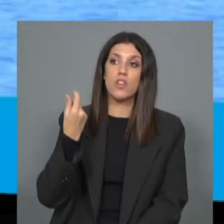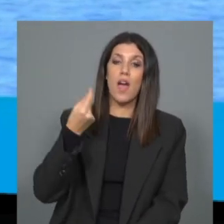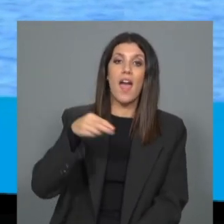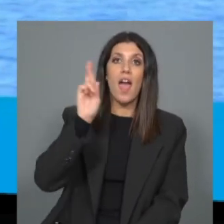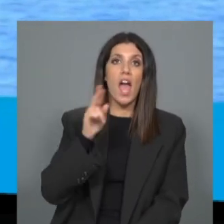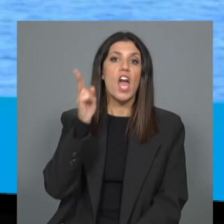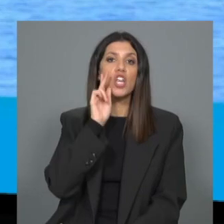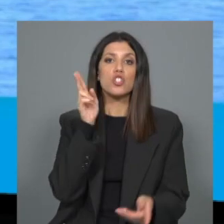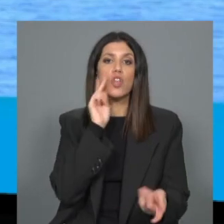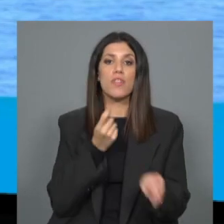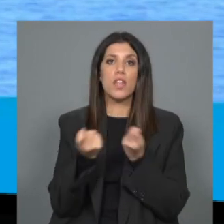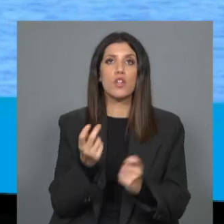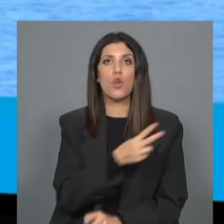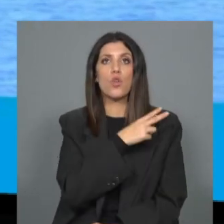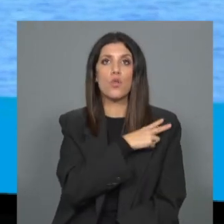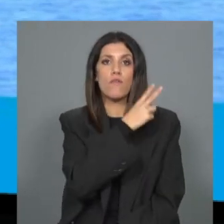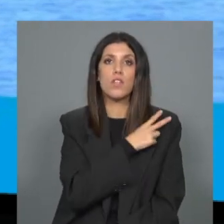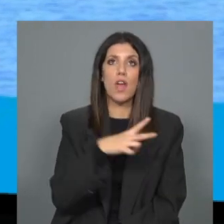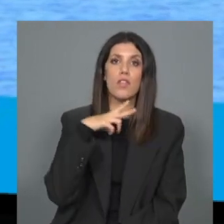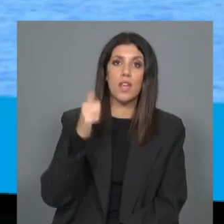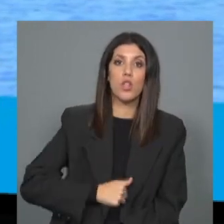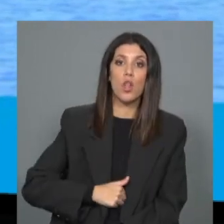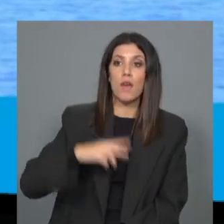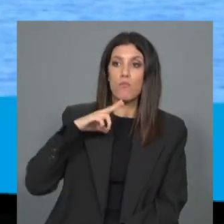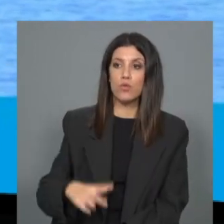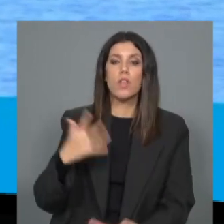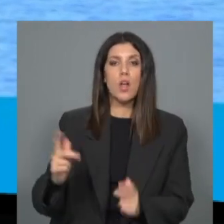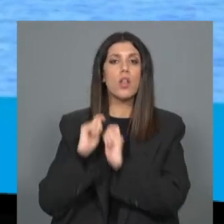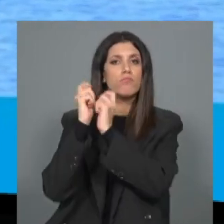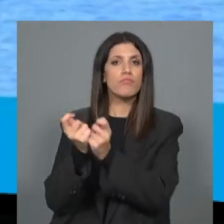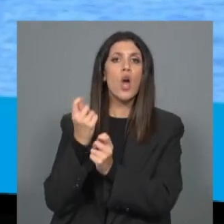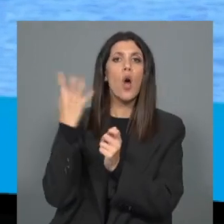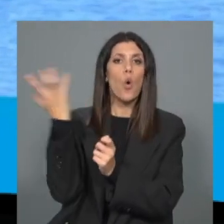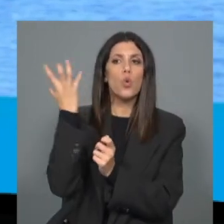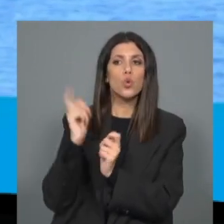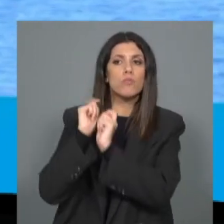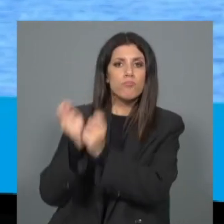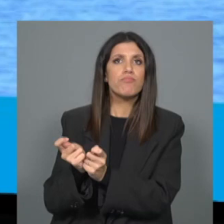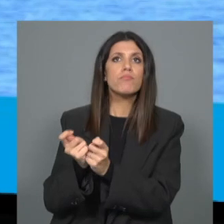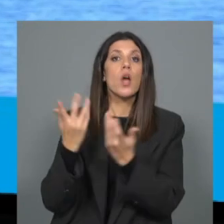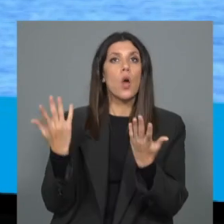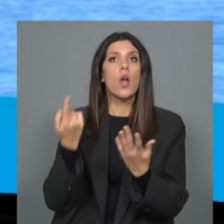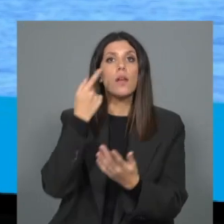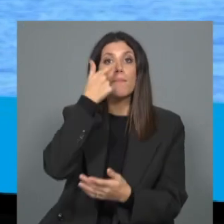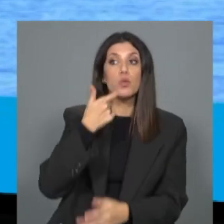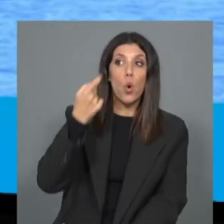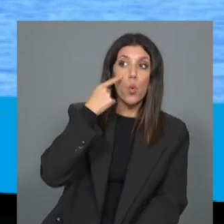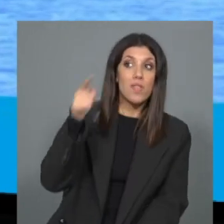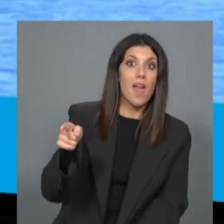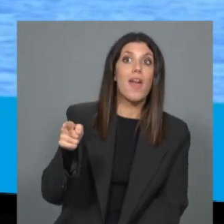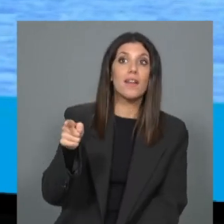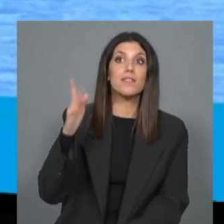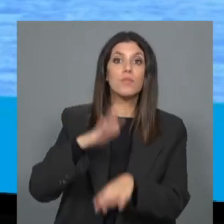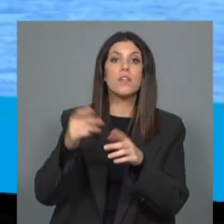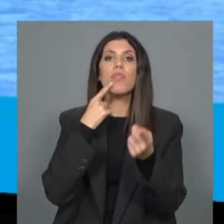portanto tem uma longa experiência também na área da educação, mas é mais facilmente reconhecível, até por não católicos, pelo seu envolvimento do